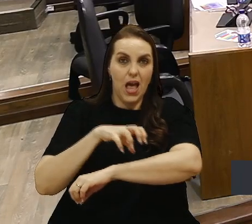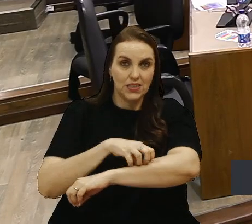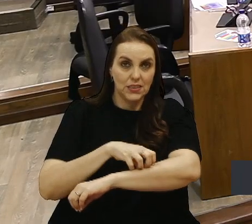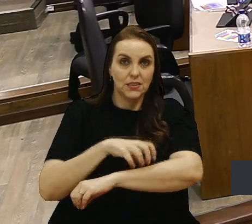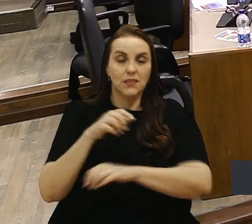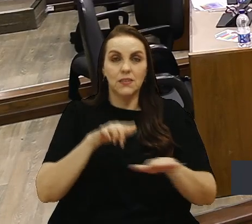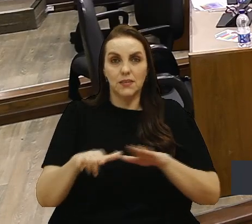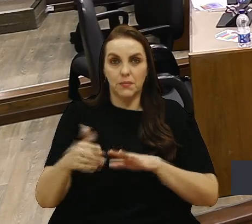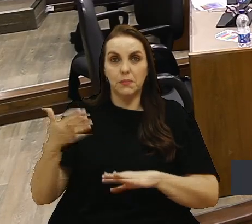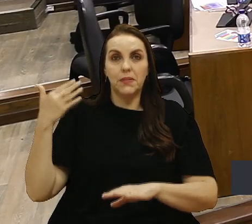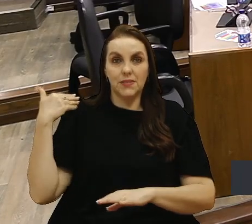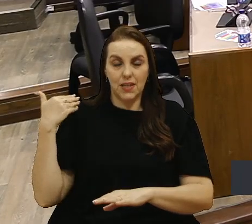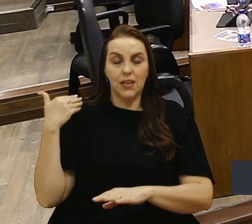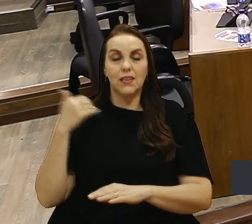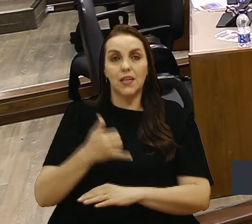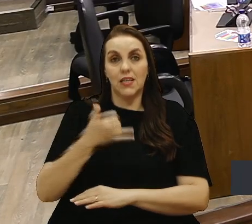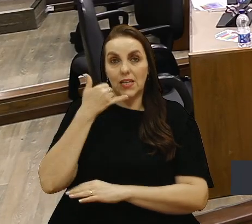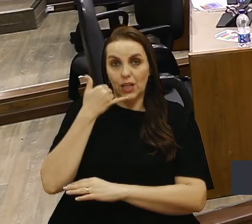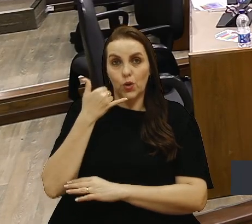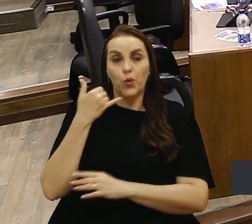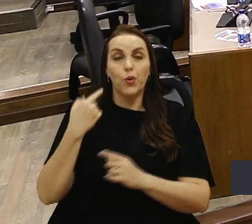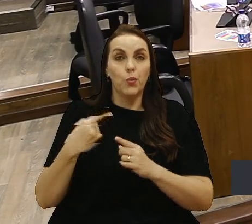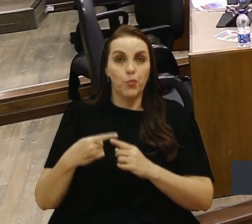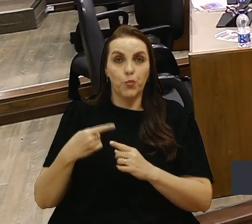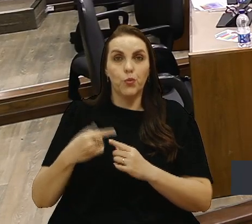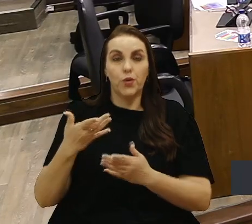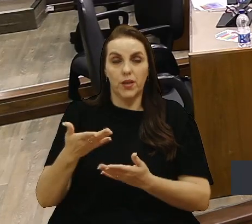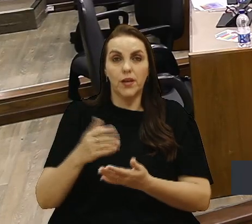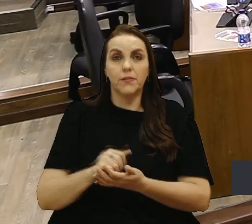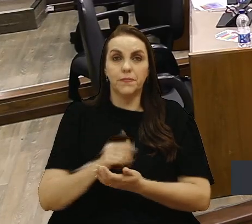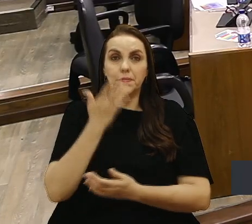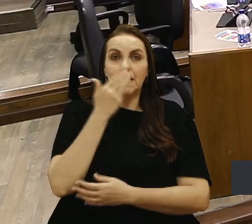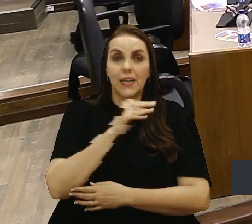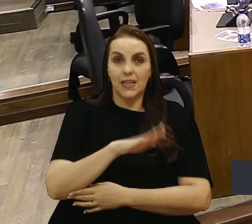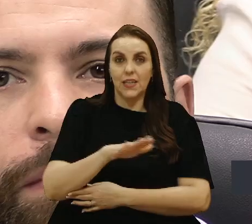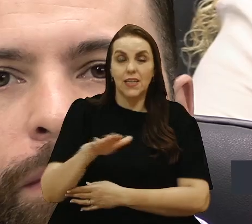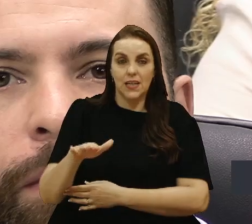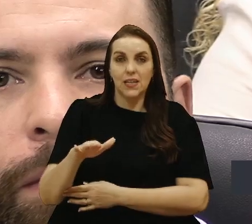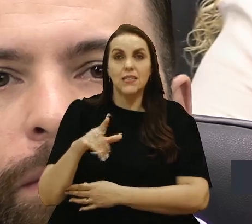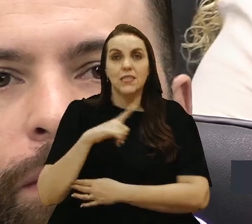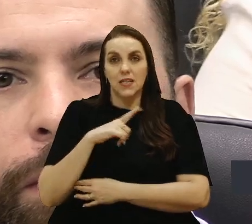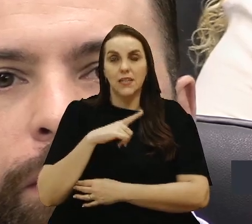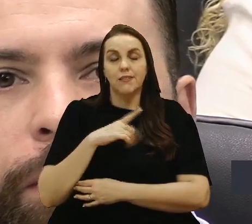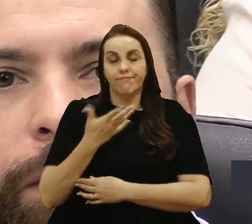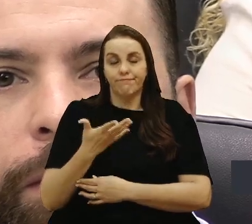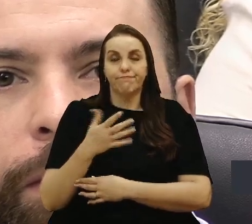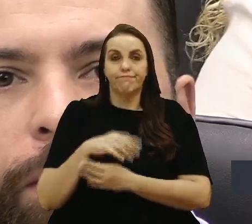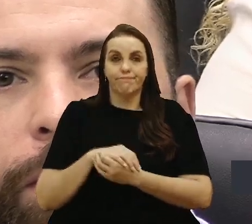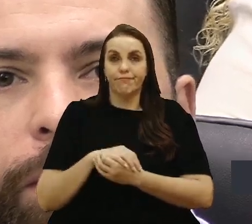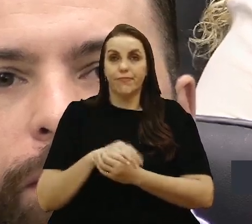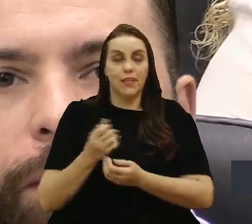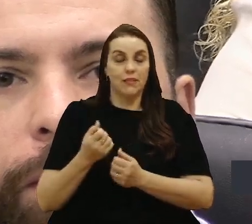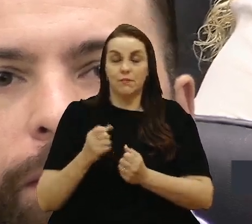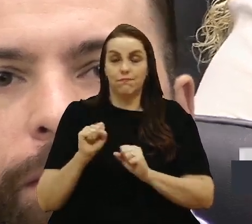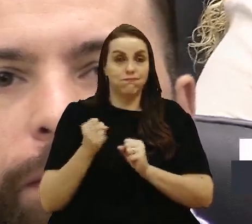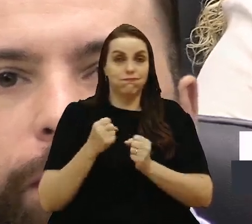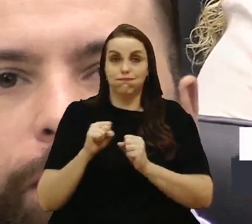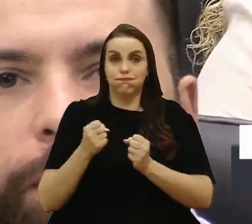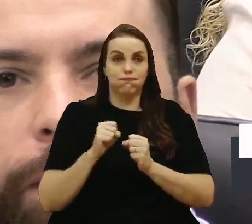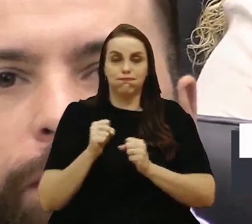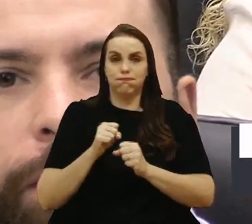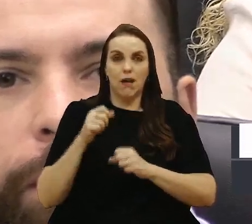Ela nos ligou lá que uma criança, né, tinha lançado nela porque, né, e não tinha